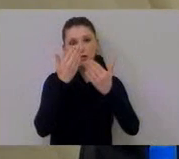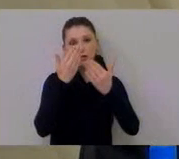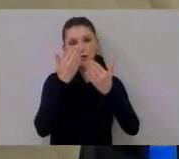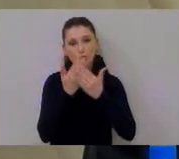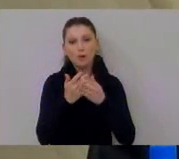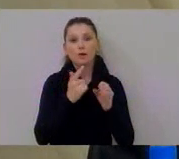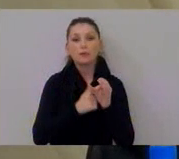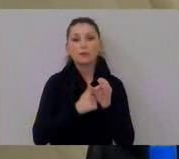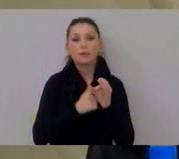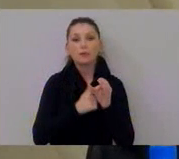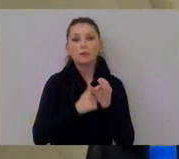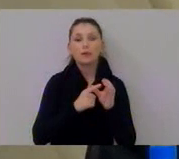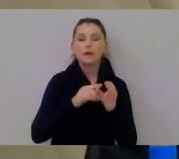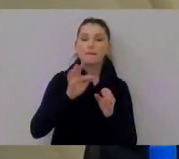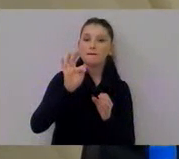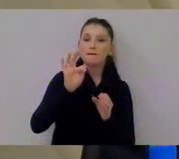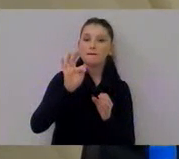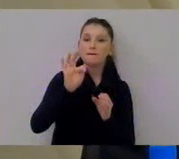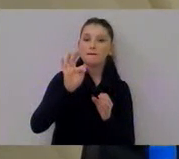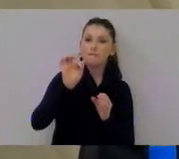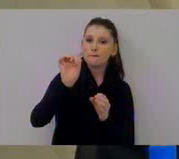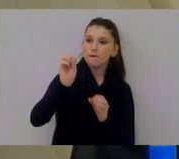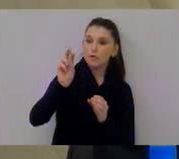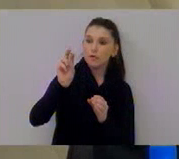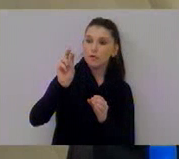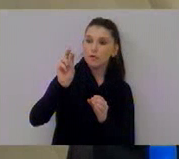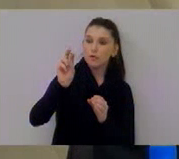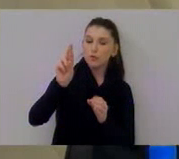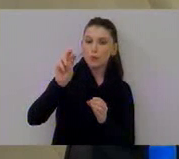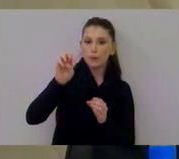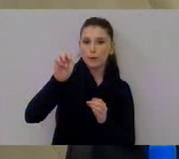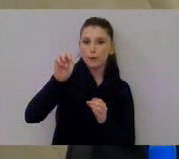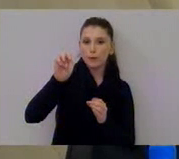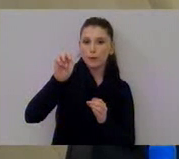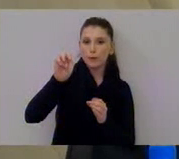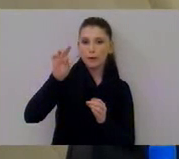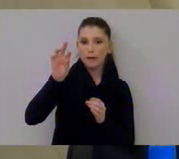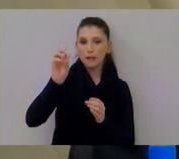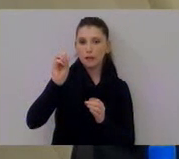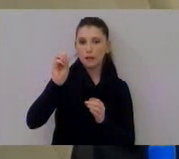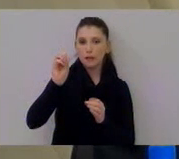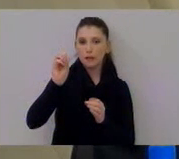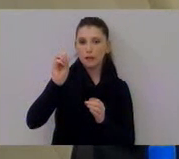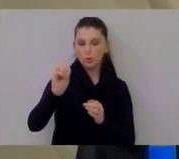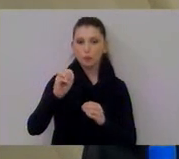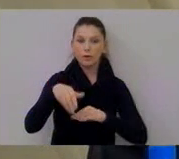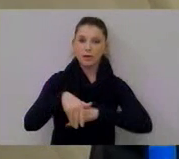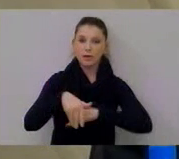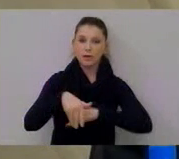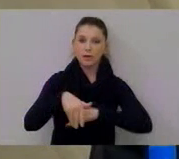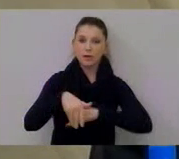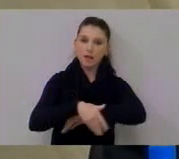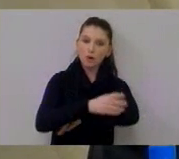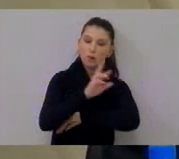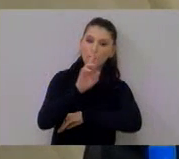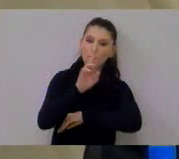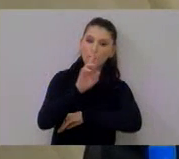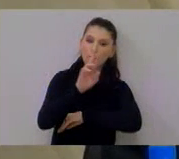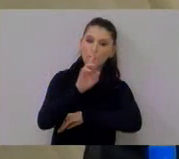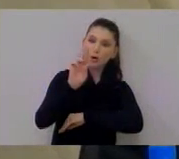Fiorento Melé, bem como na rua Rosalina Lox